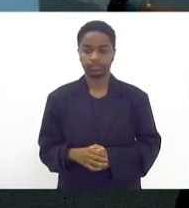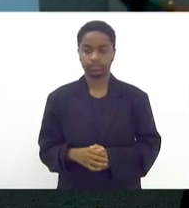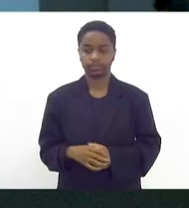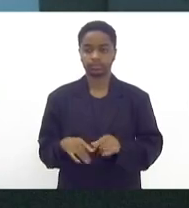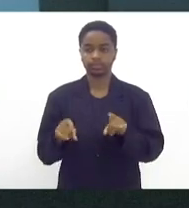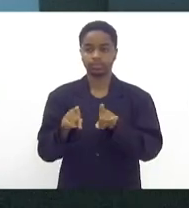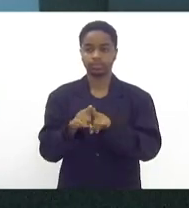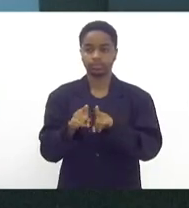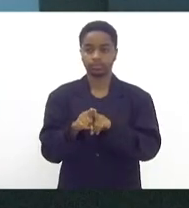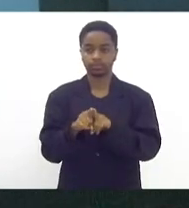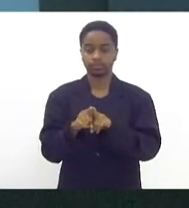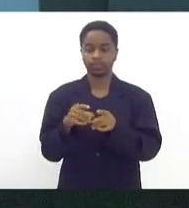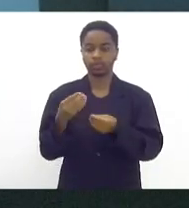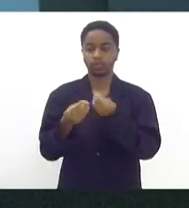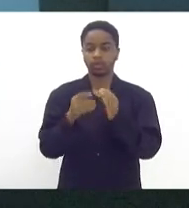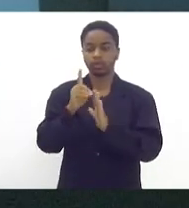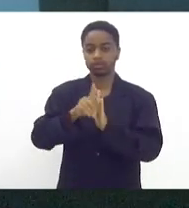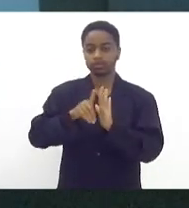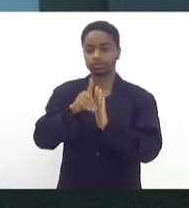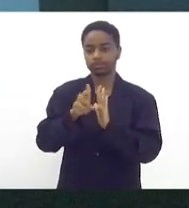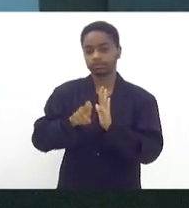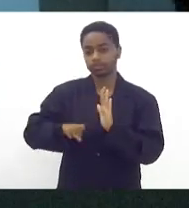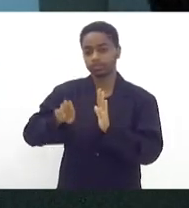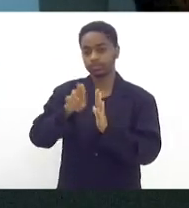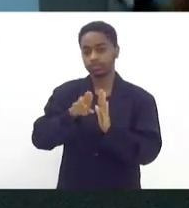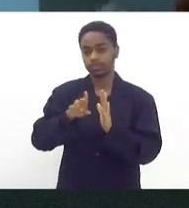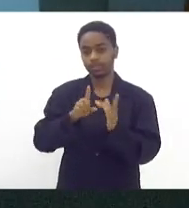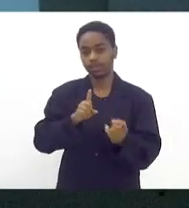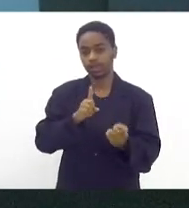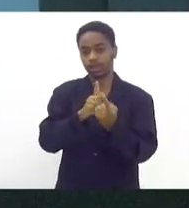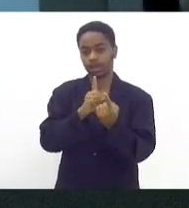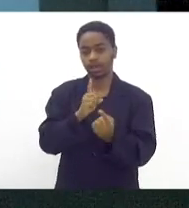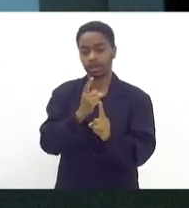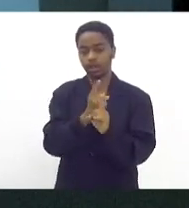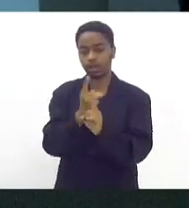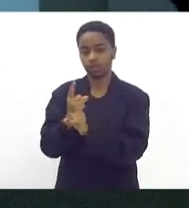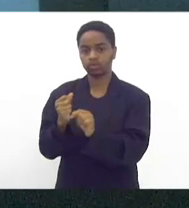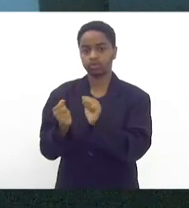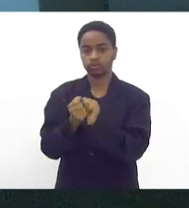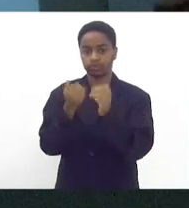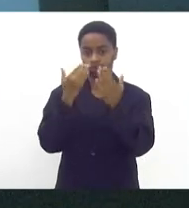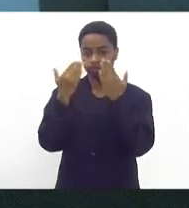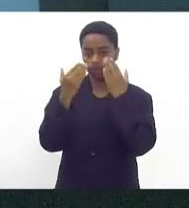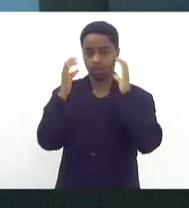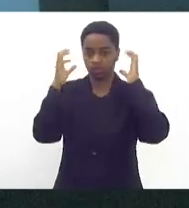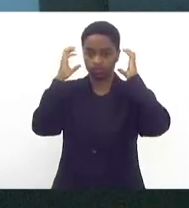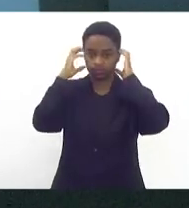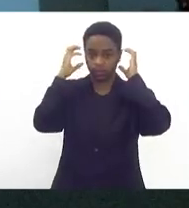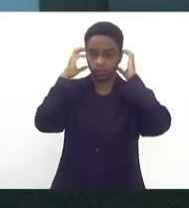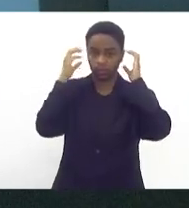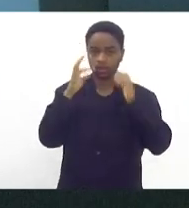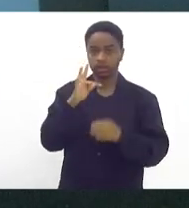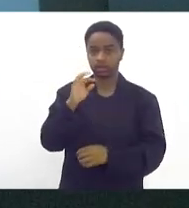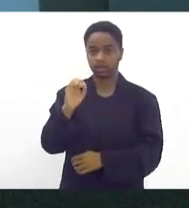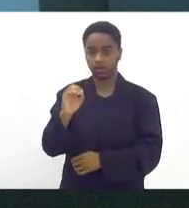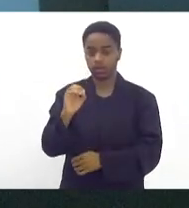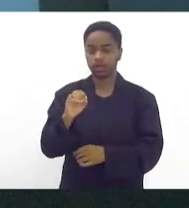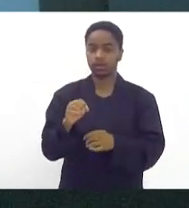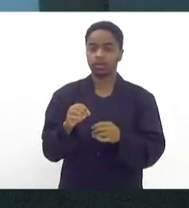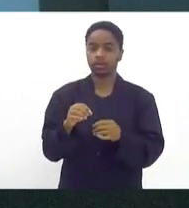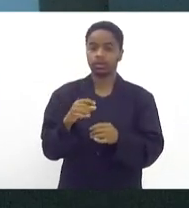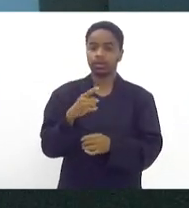diretrizes de utilização para sessões com psicólogo fono to